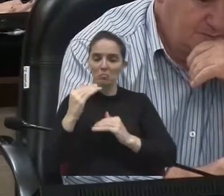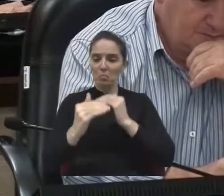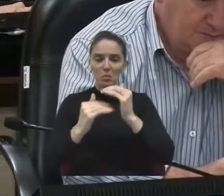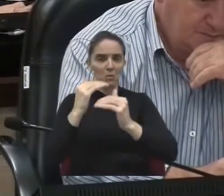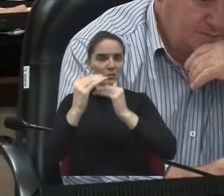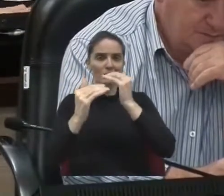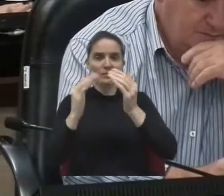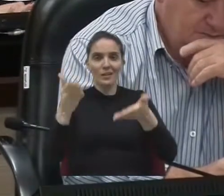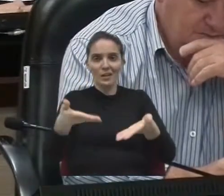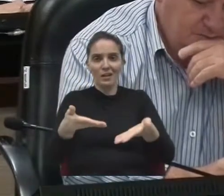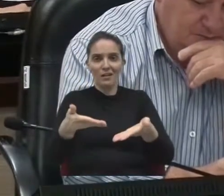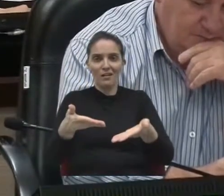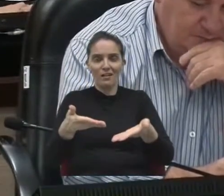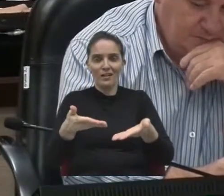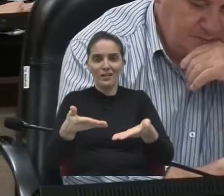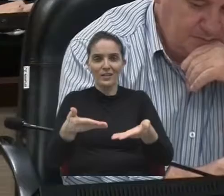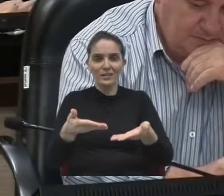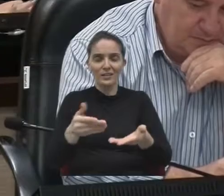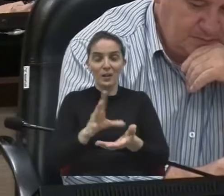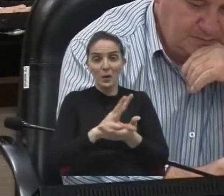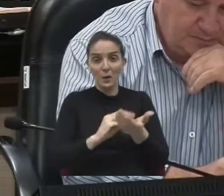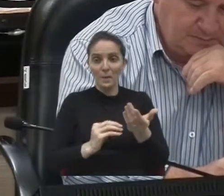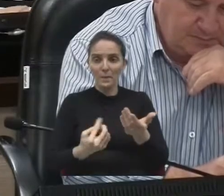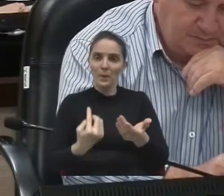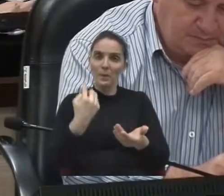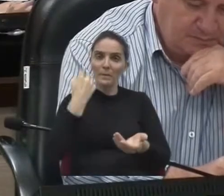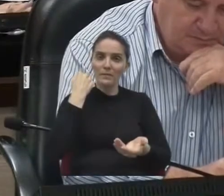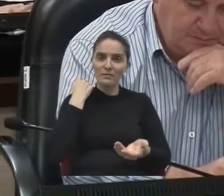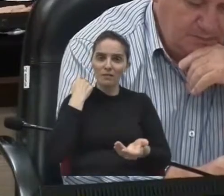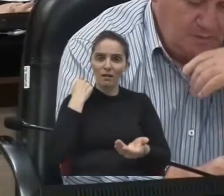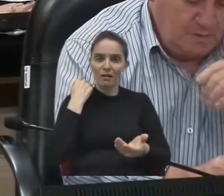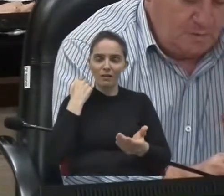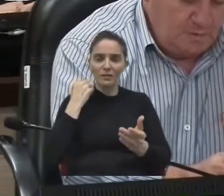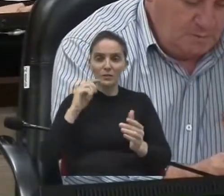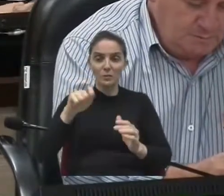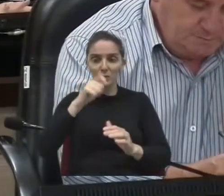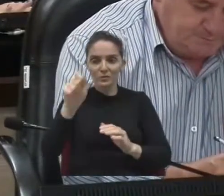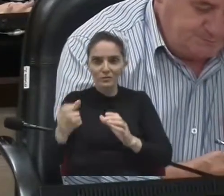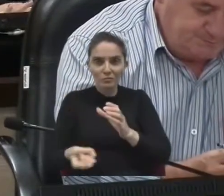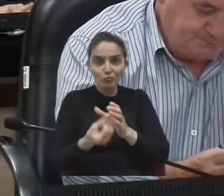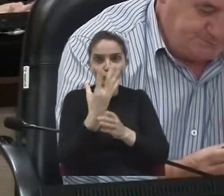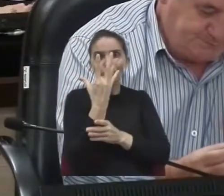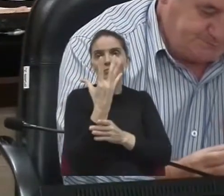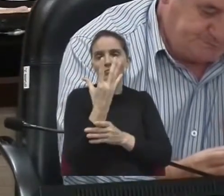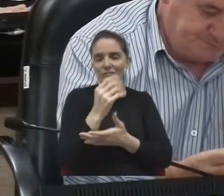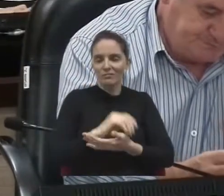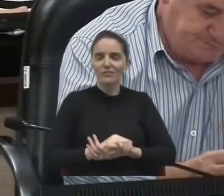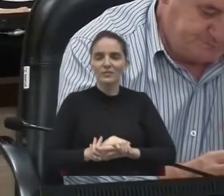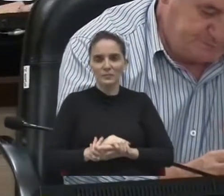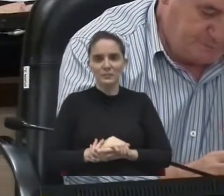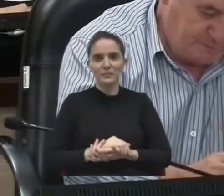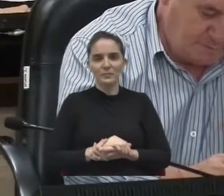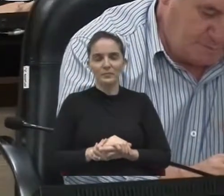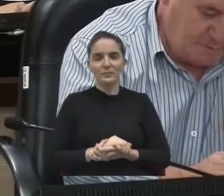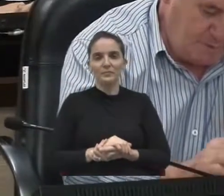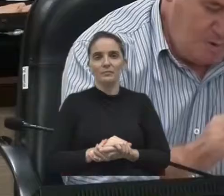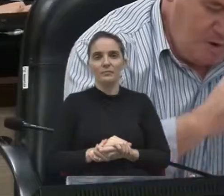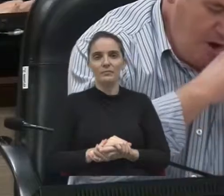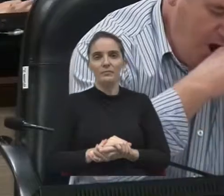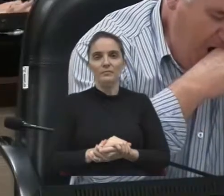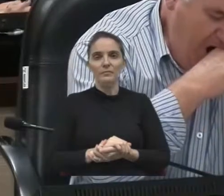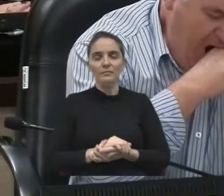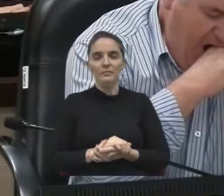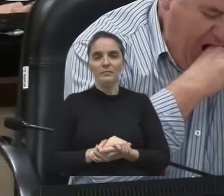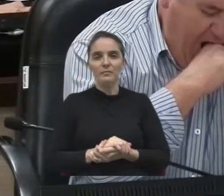passado, constituíram uma associação. Nós bem sabemos que as organizações civis, especialmente as sem fins